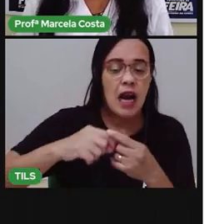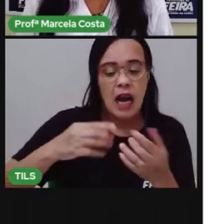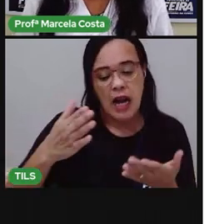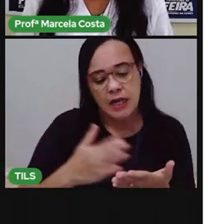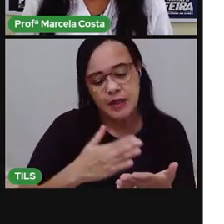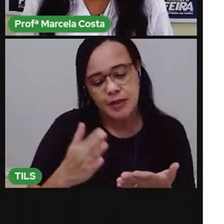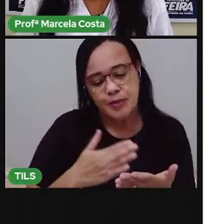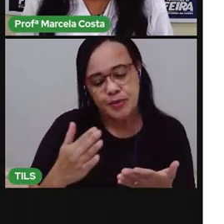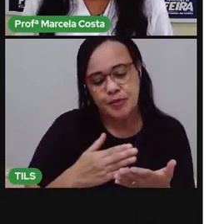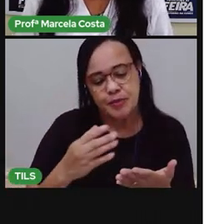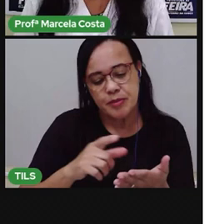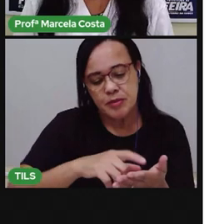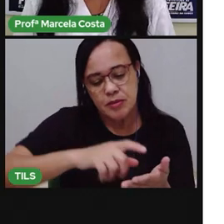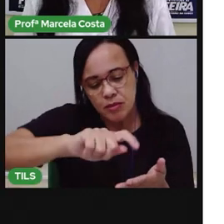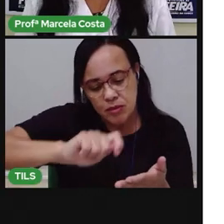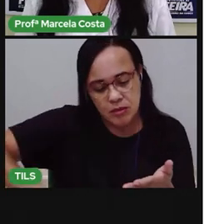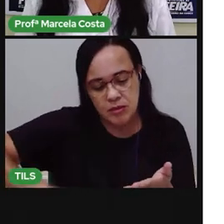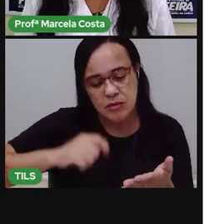para escrever essa lista.